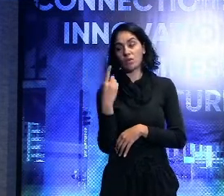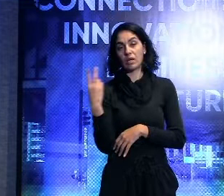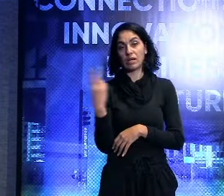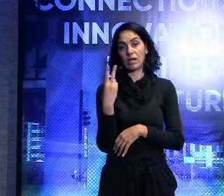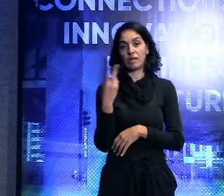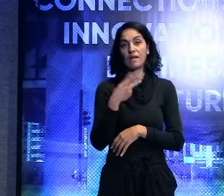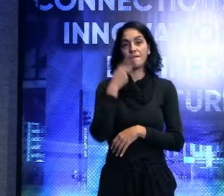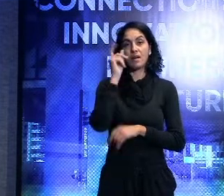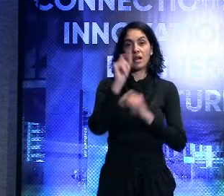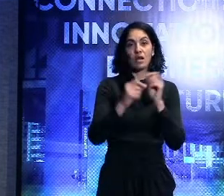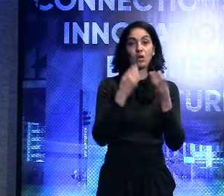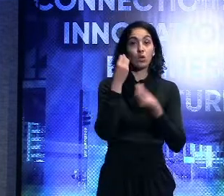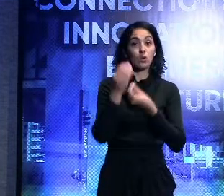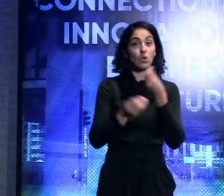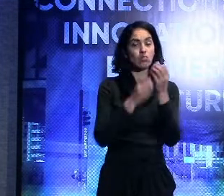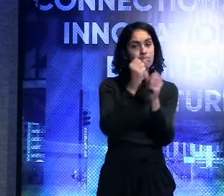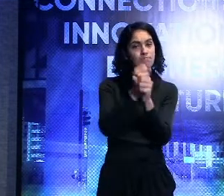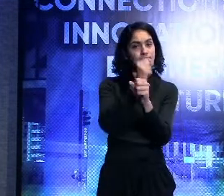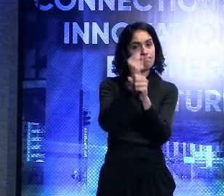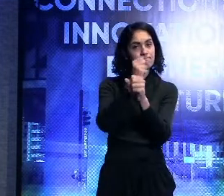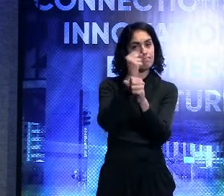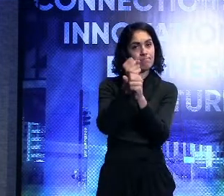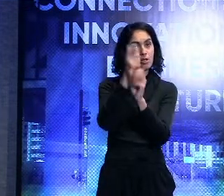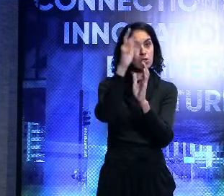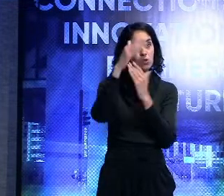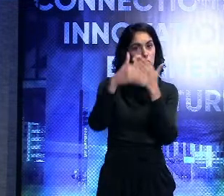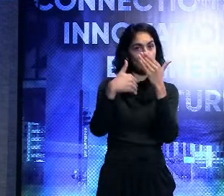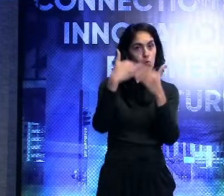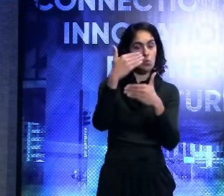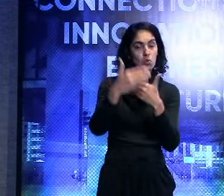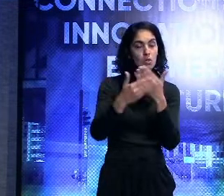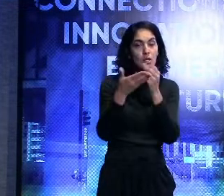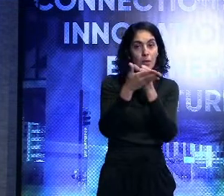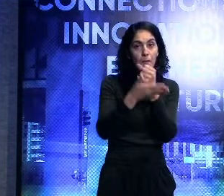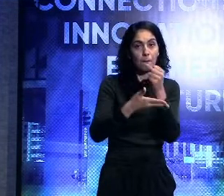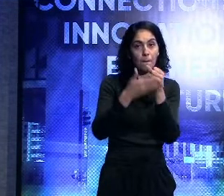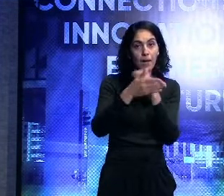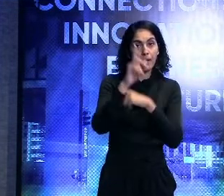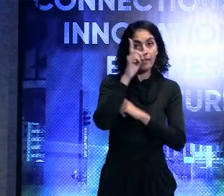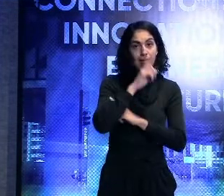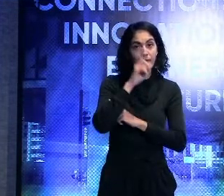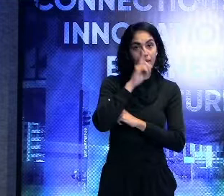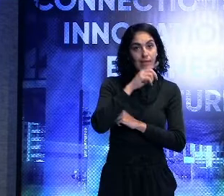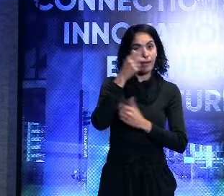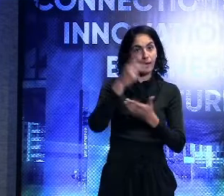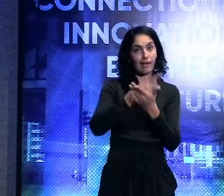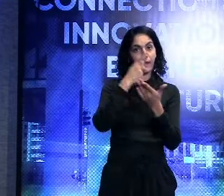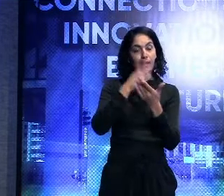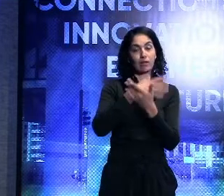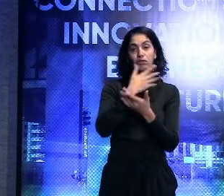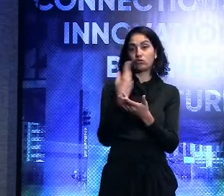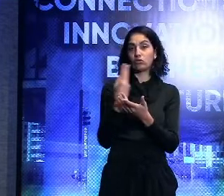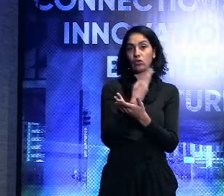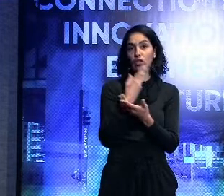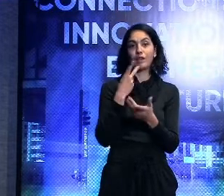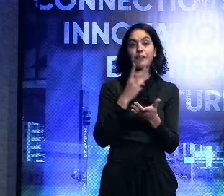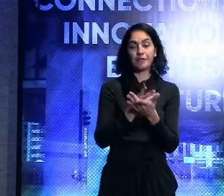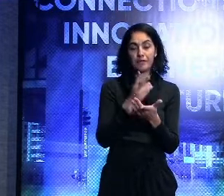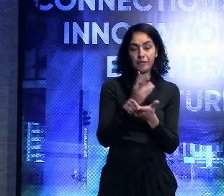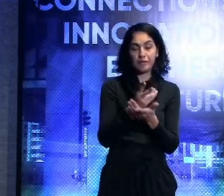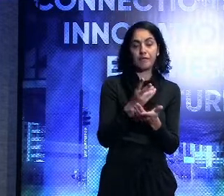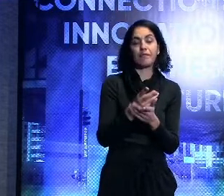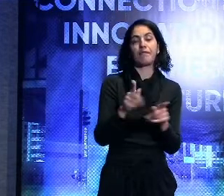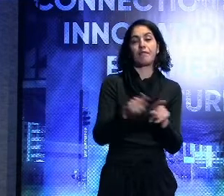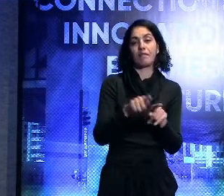de como foi a construção de um processo baseado nos erros que nós também tivemos durante todo o tempo para